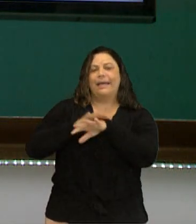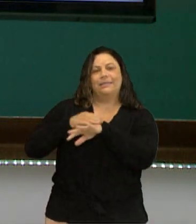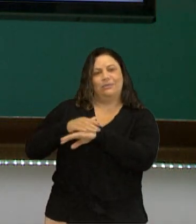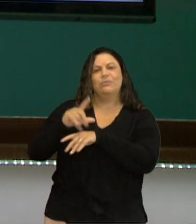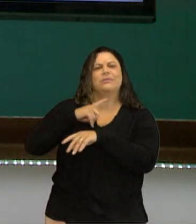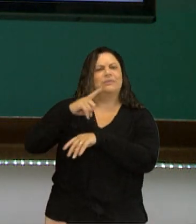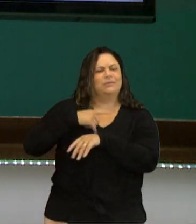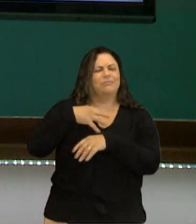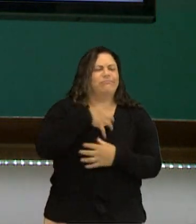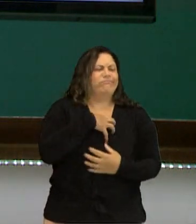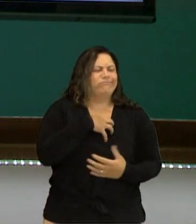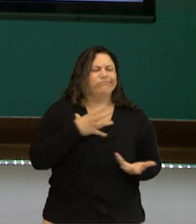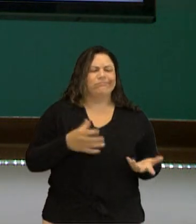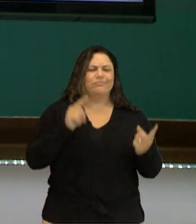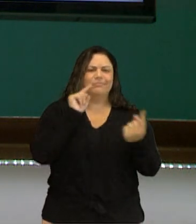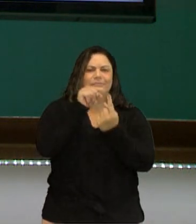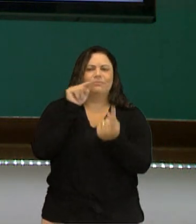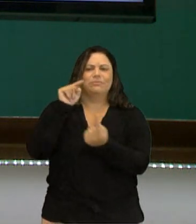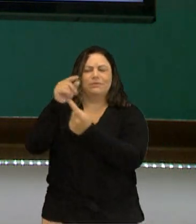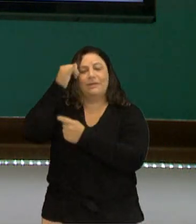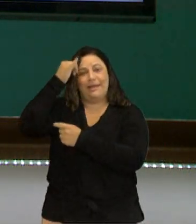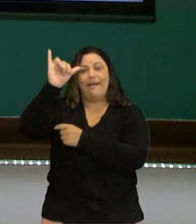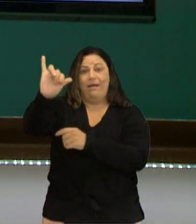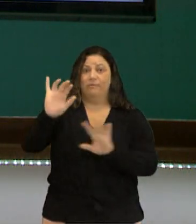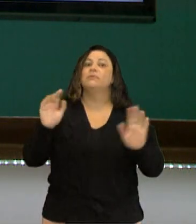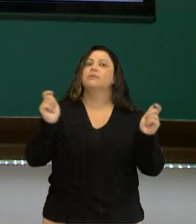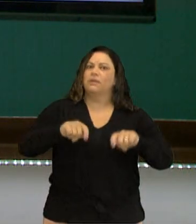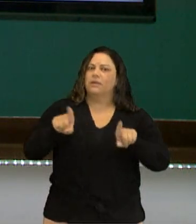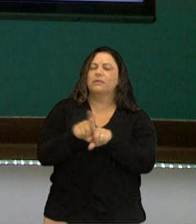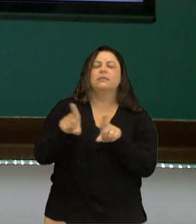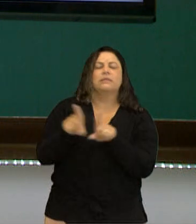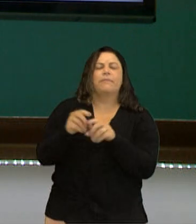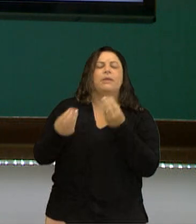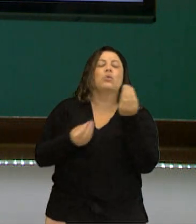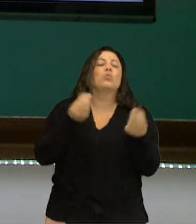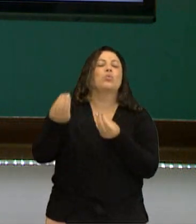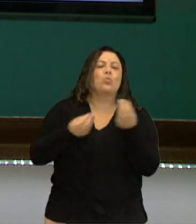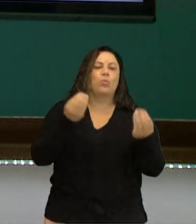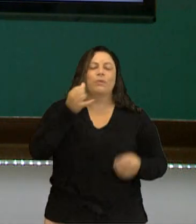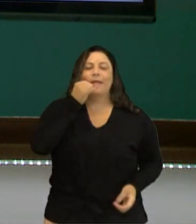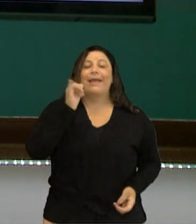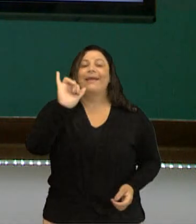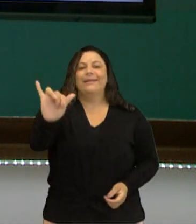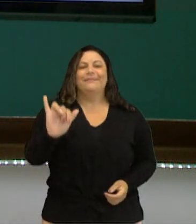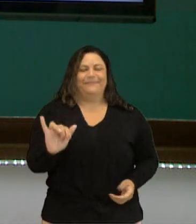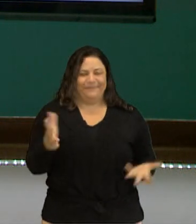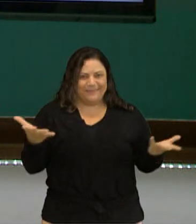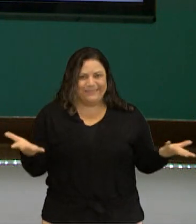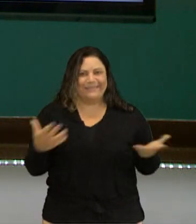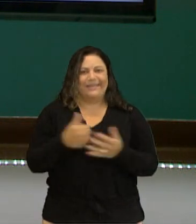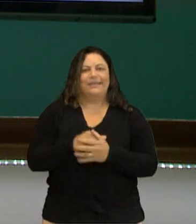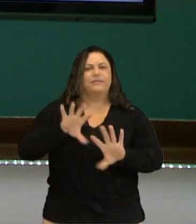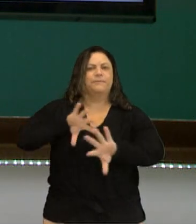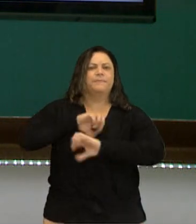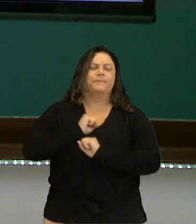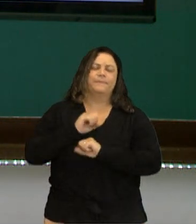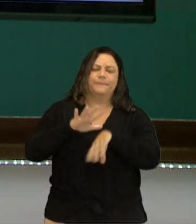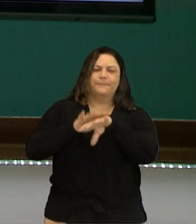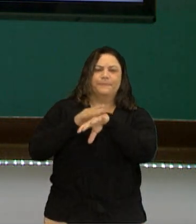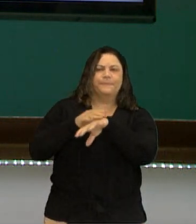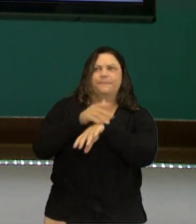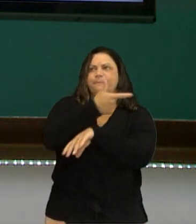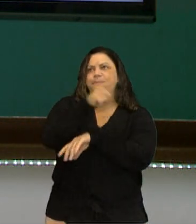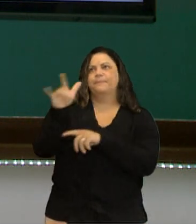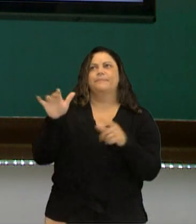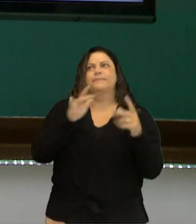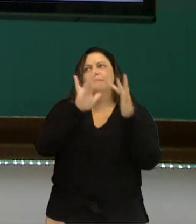específicos. A prevenção também é específica. Como nós vamos evitar de ter aquela doença? Não ter contato